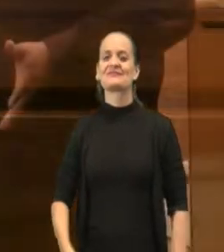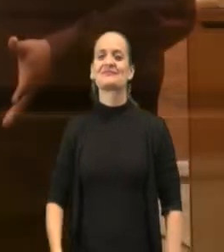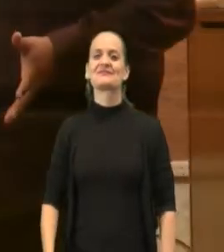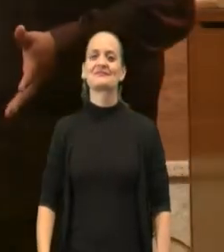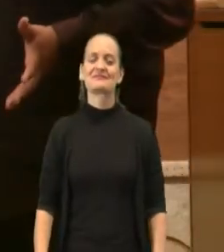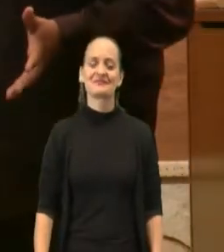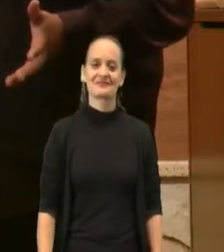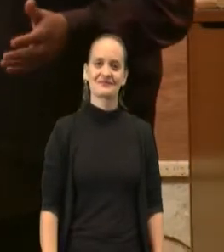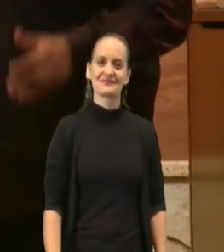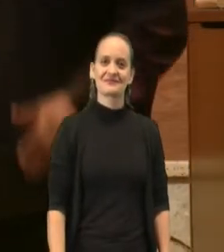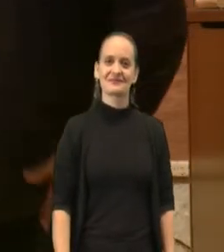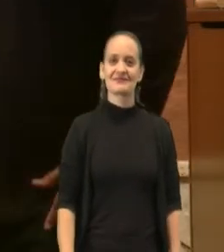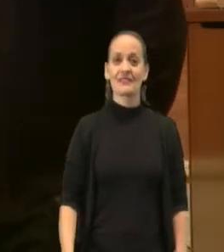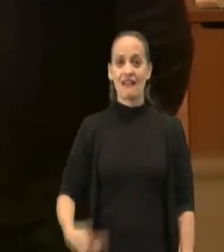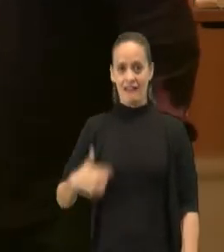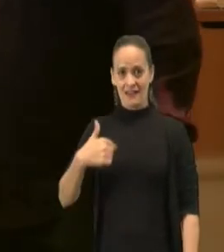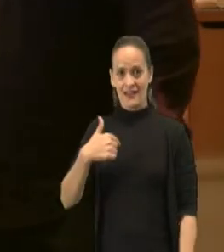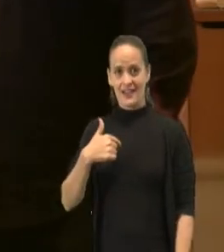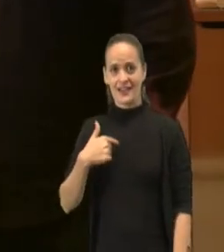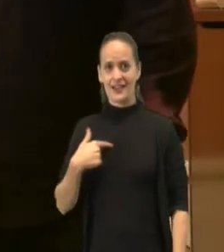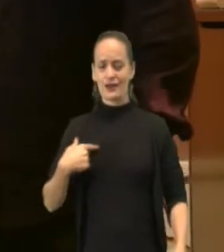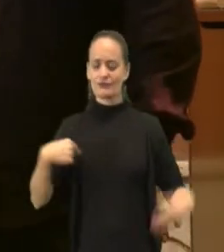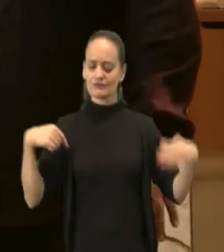formaste. E se